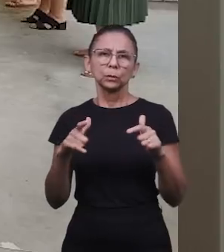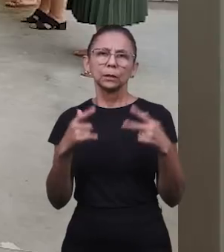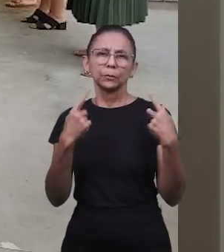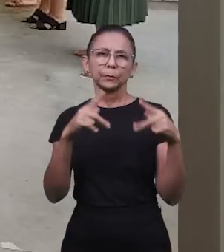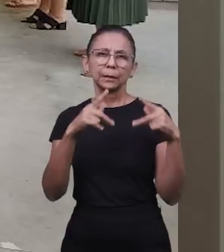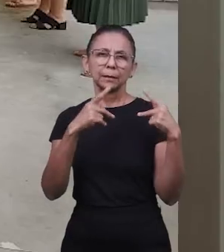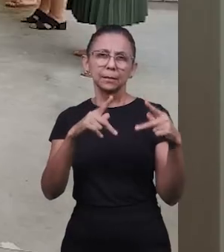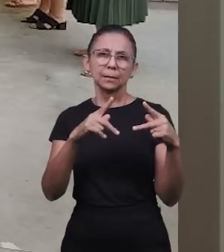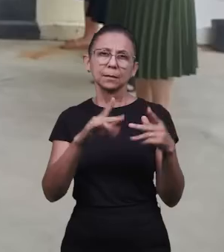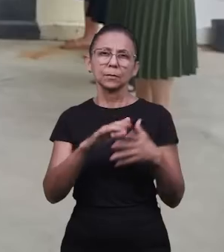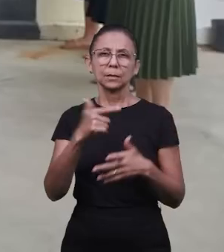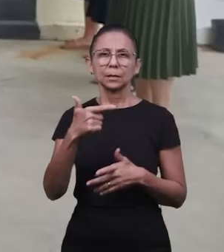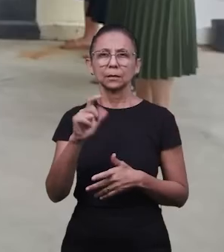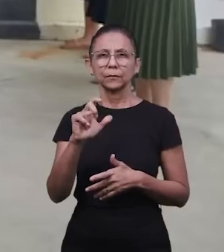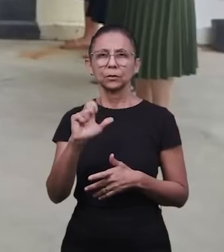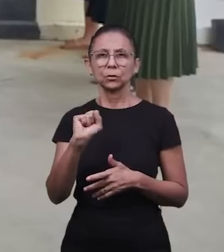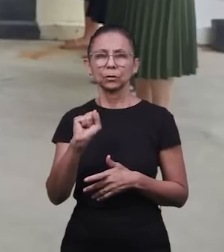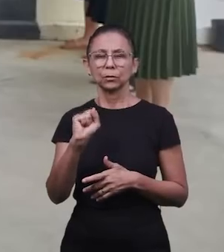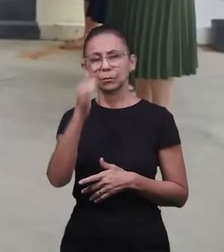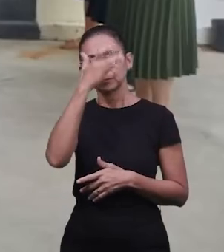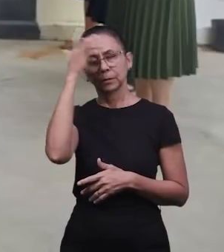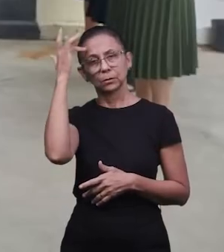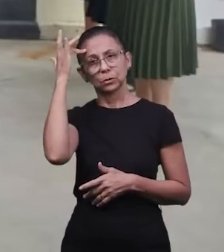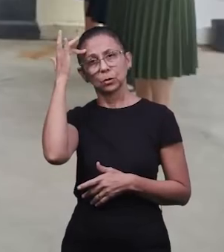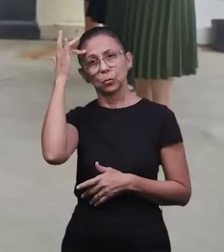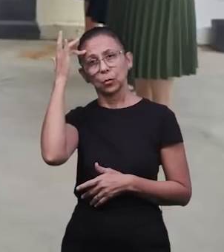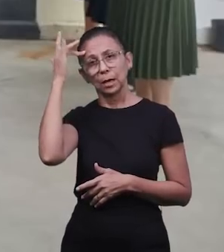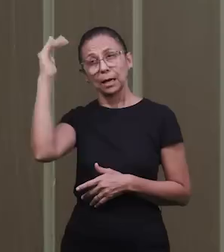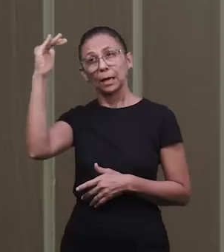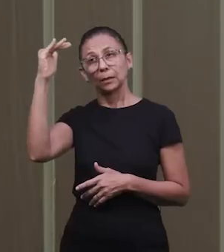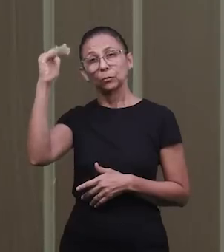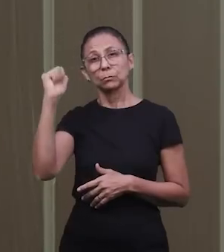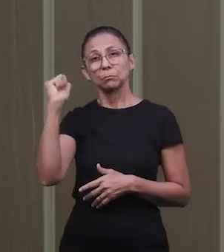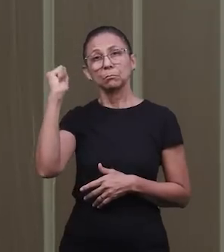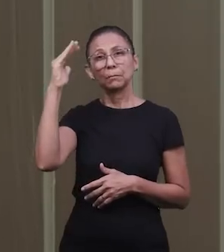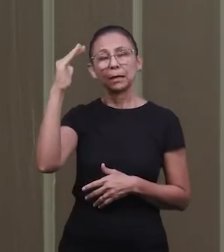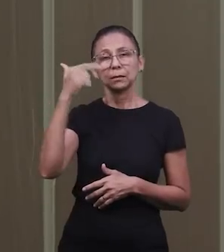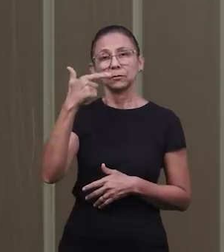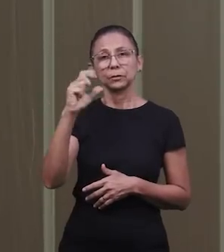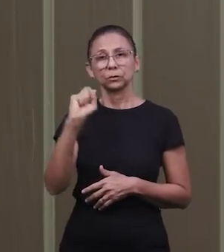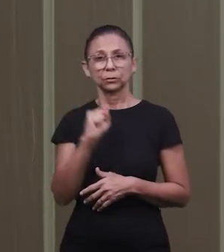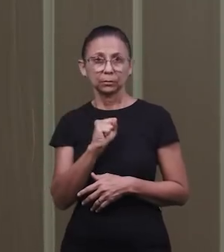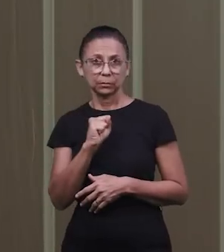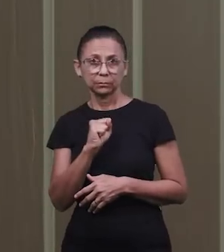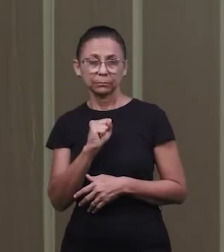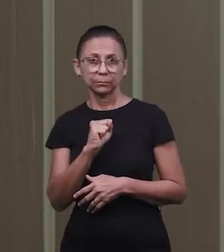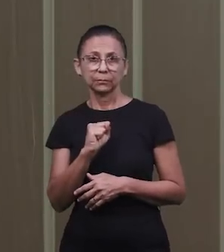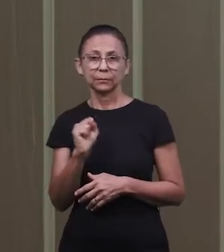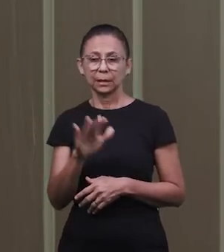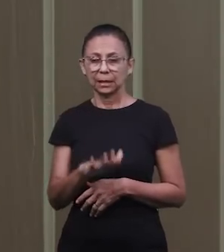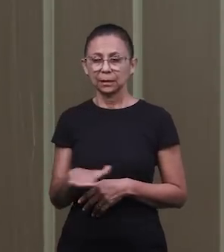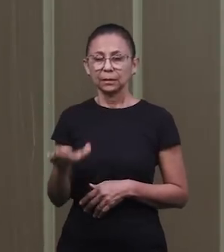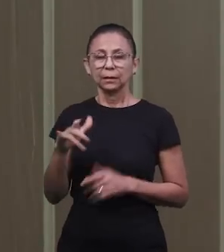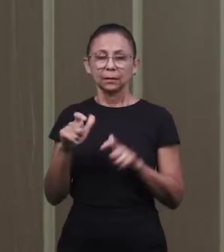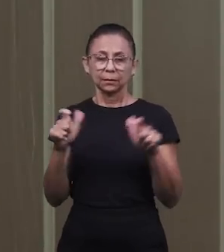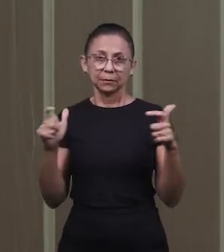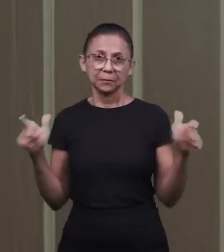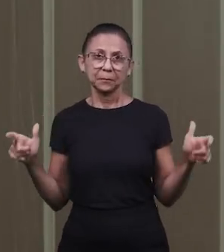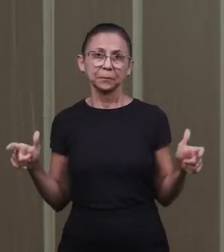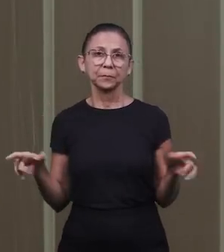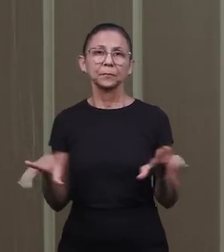Tamandaré, 28 pessoas no total, sendo mais de 12 visitantes adultos e muitas crianças participando deste